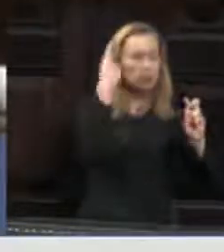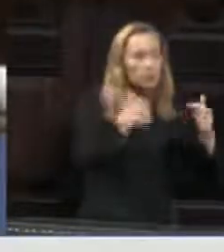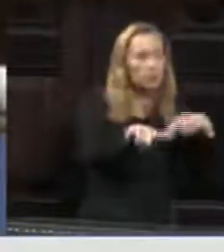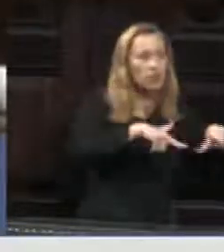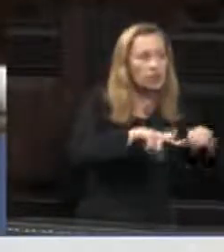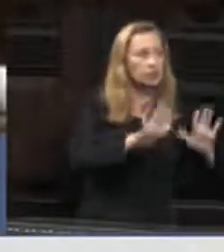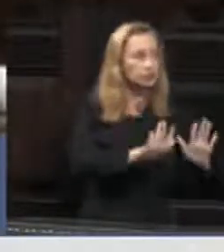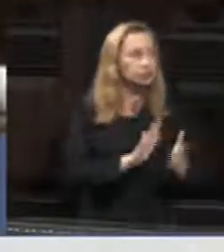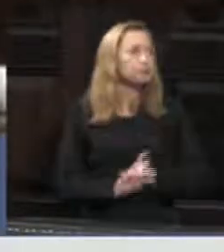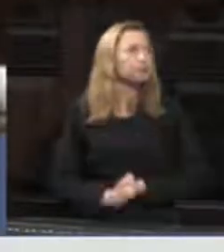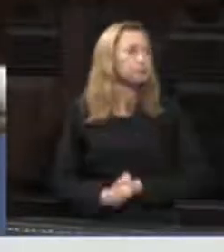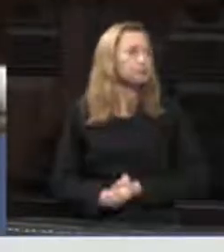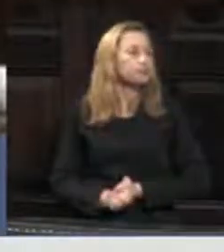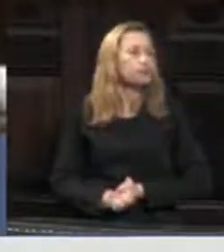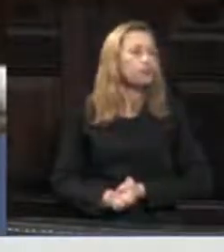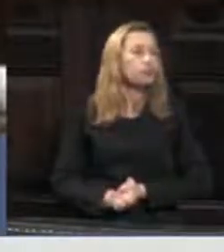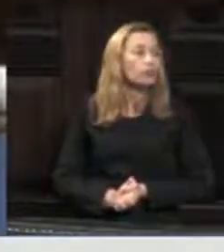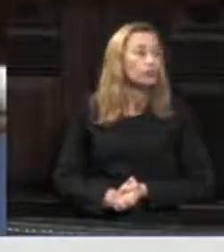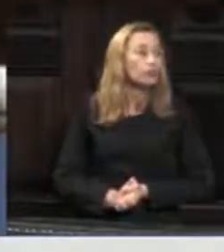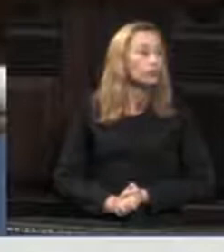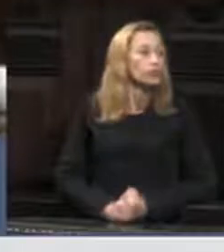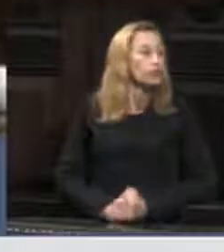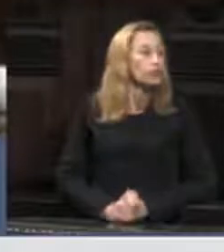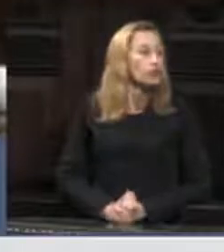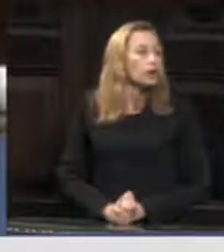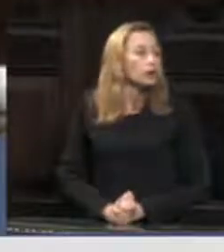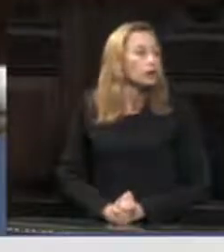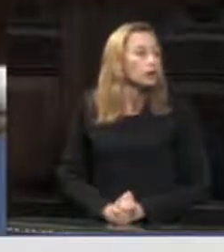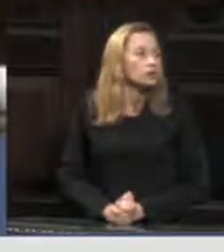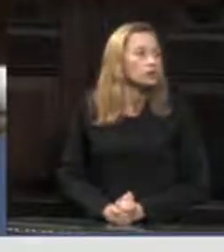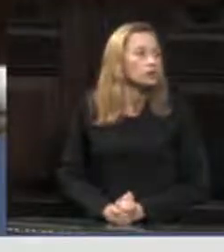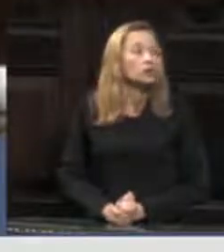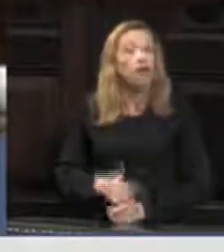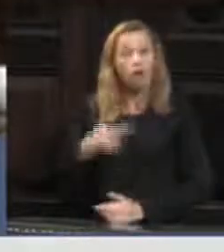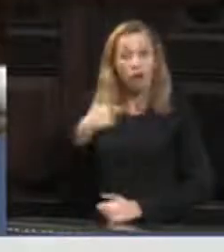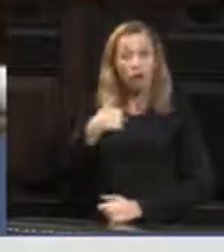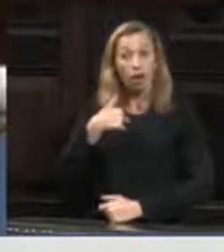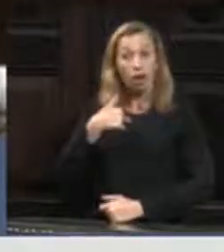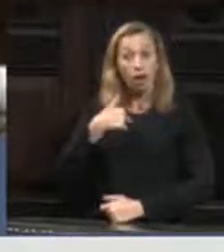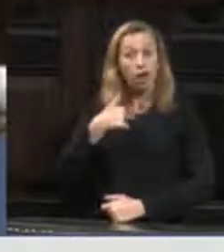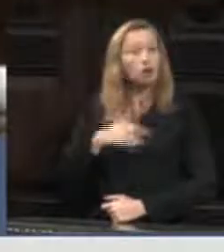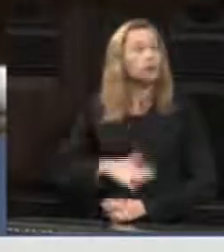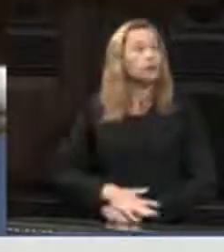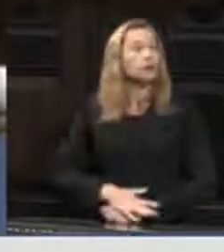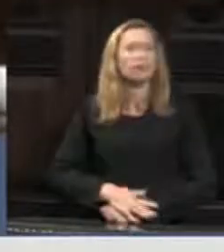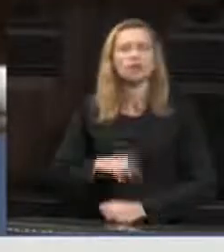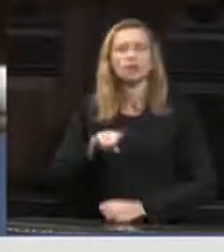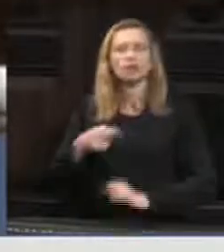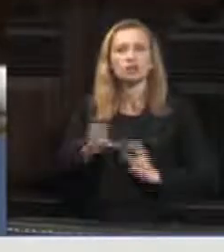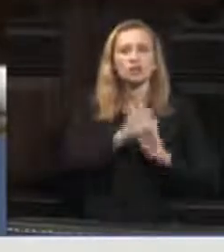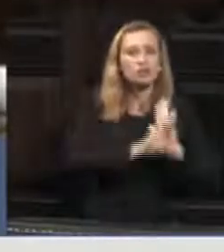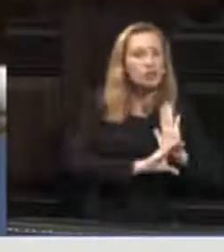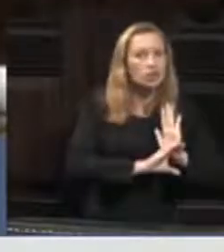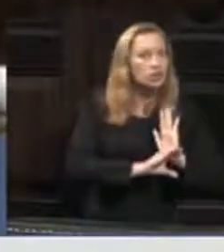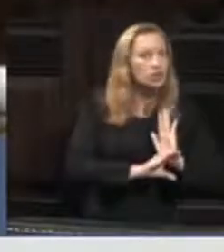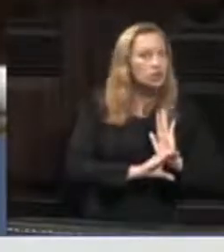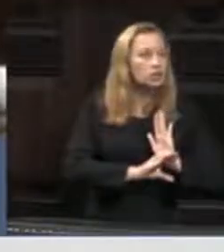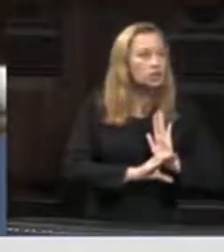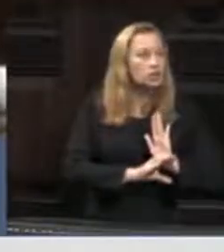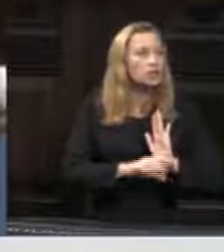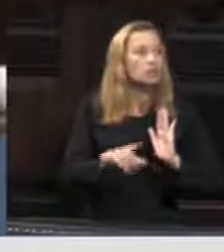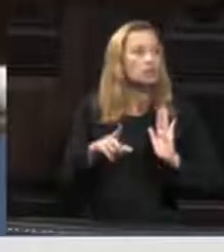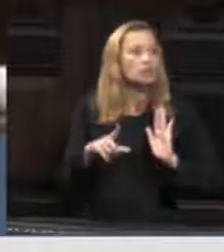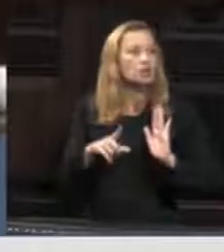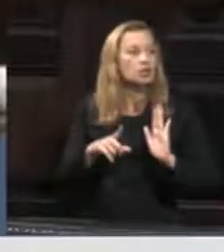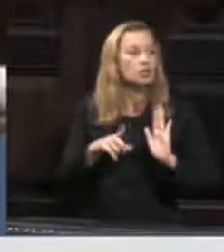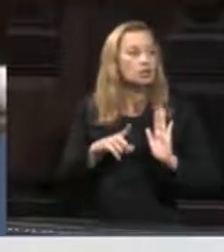período não acho que é um caminho do meio é claro que eu pessoalmente subscreveu emendas que foram aquelas apresentadas